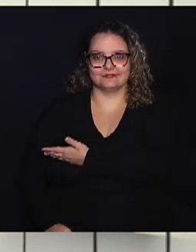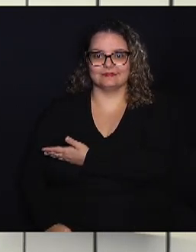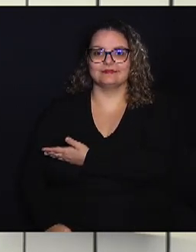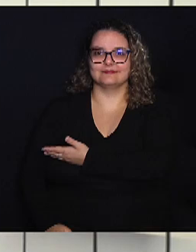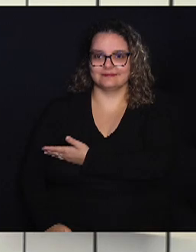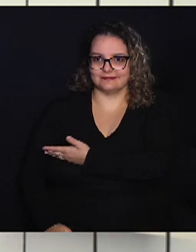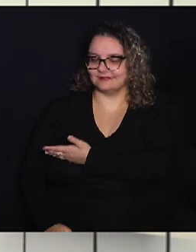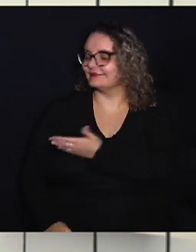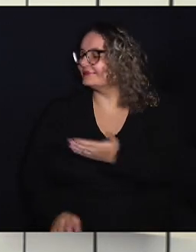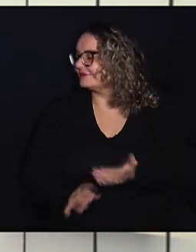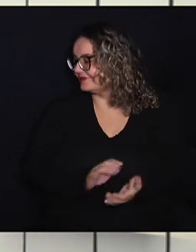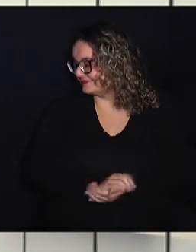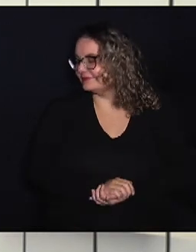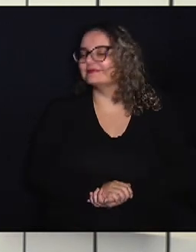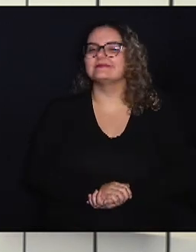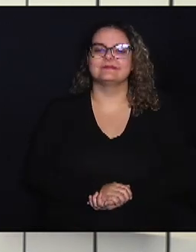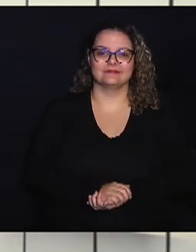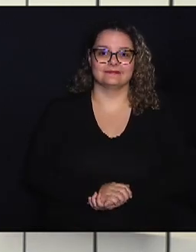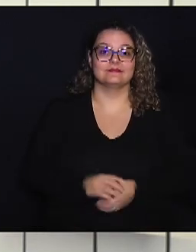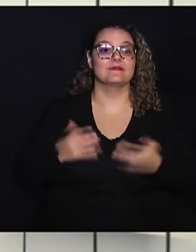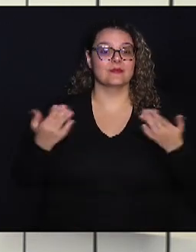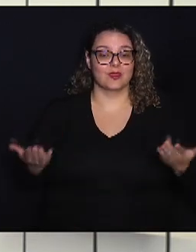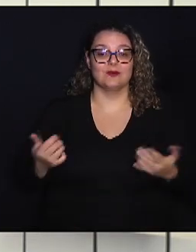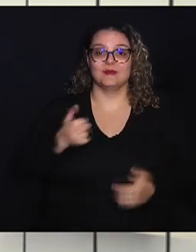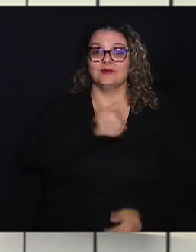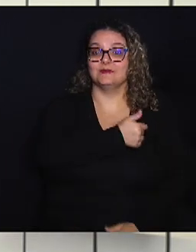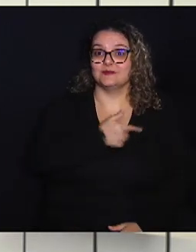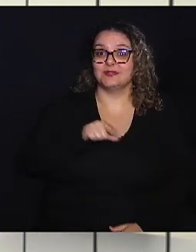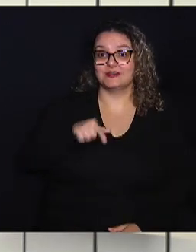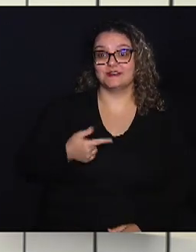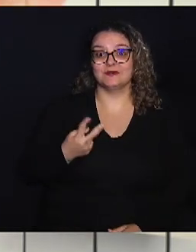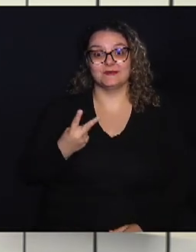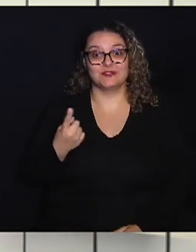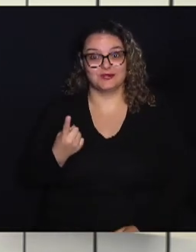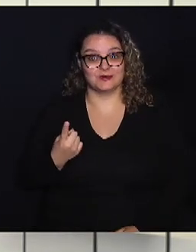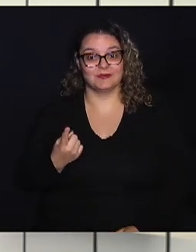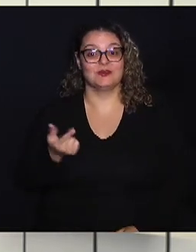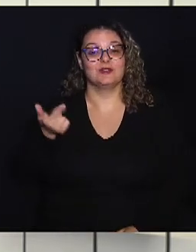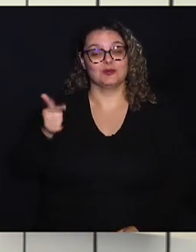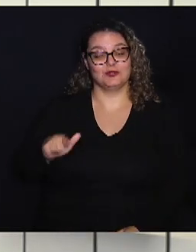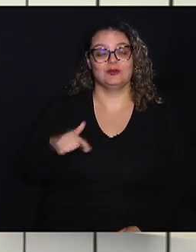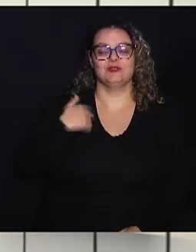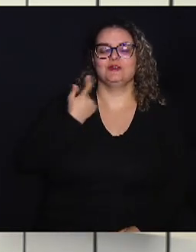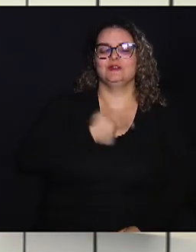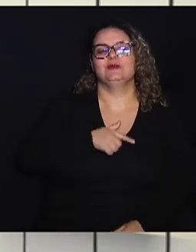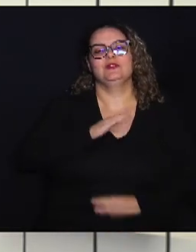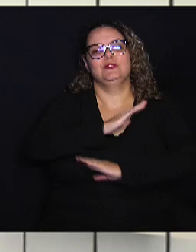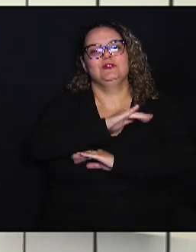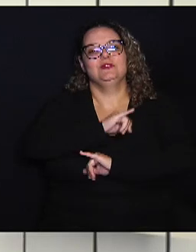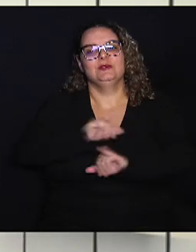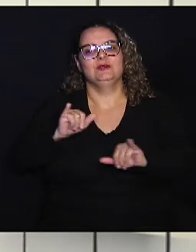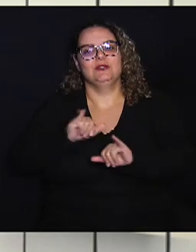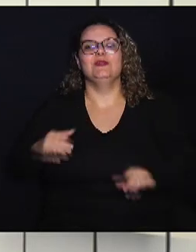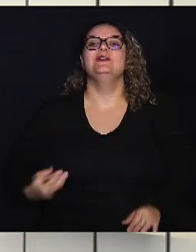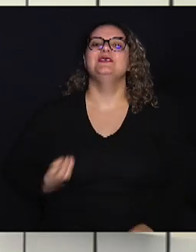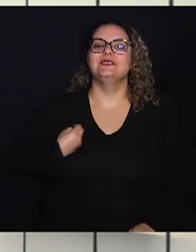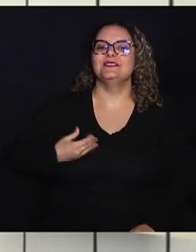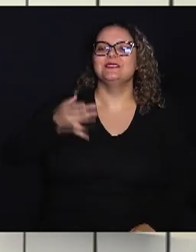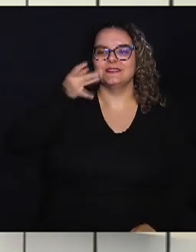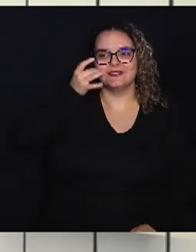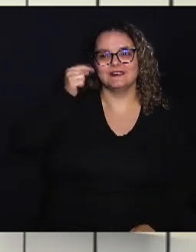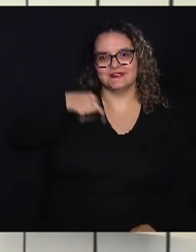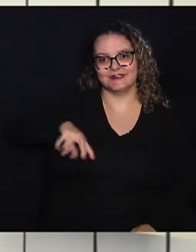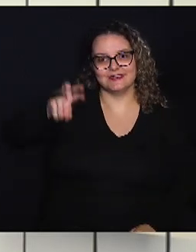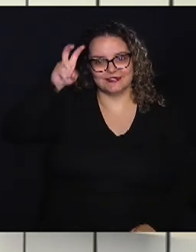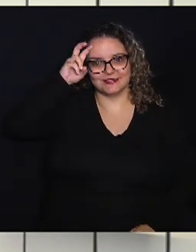site está aqui embaixo. Bom, 12h mais 21 minutos, a gente segue aqui com o Jornal Câmara Notícia ao vivo nesta